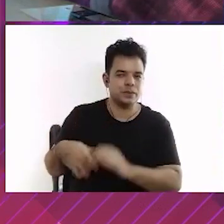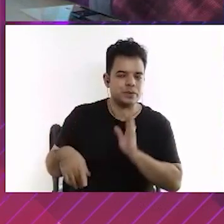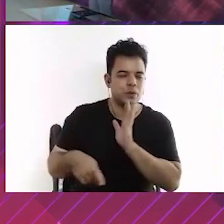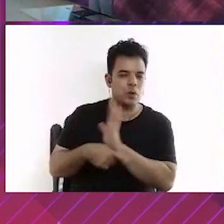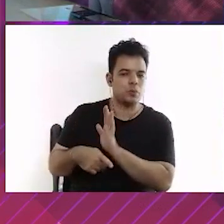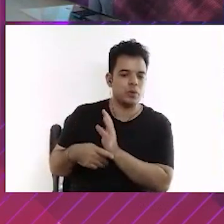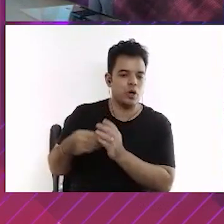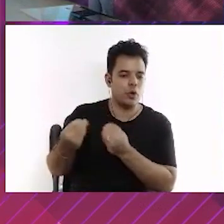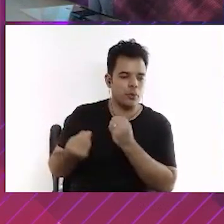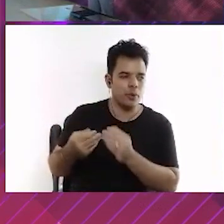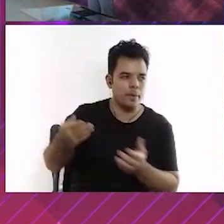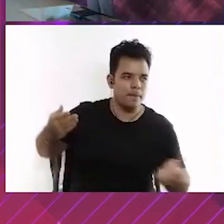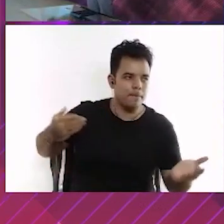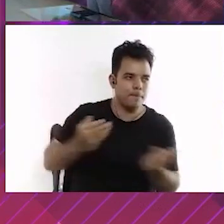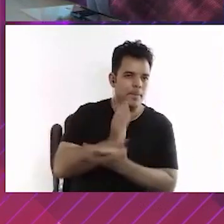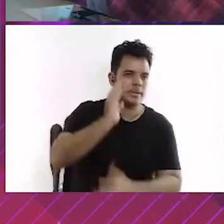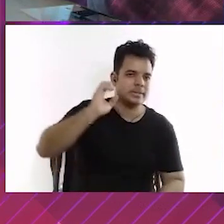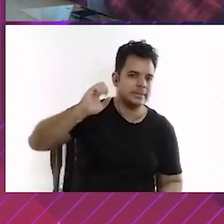iriam aprovar ou não